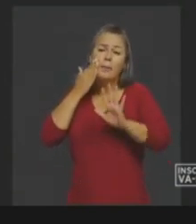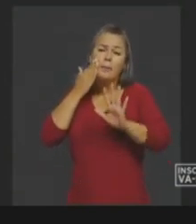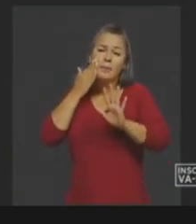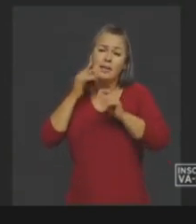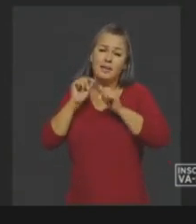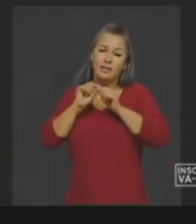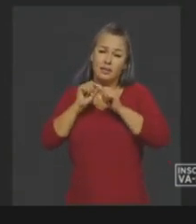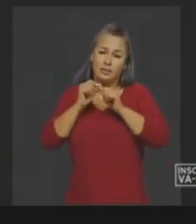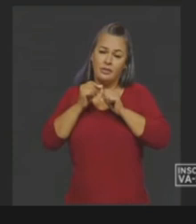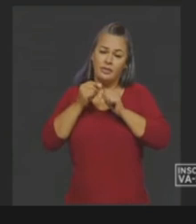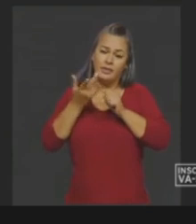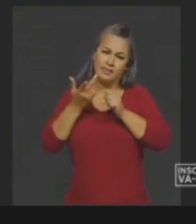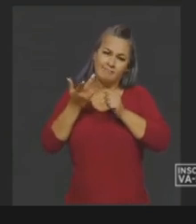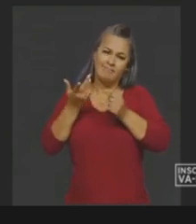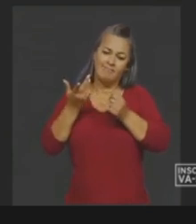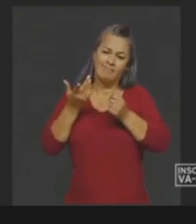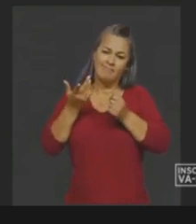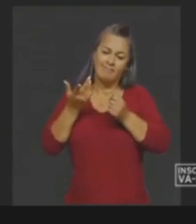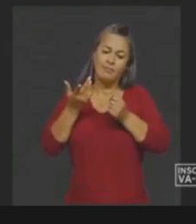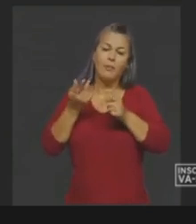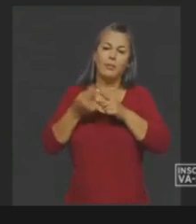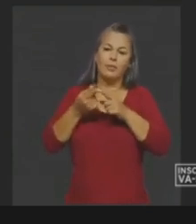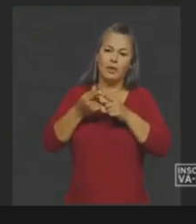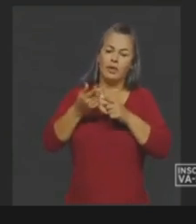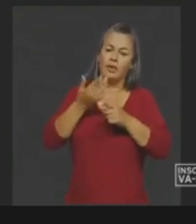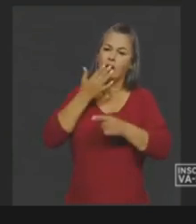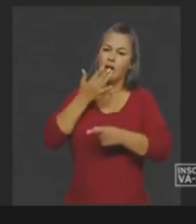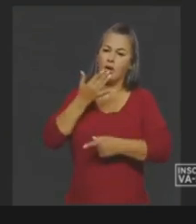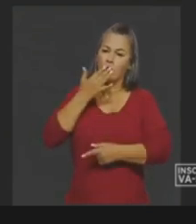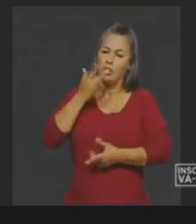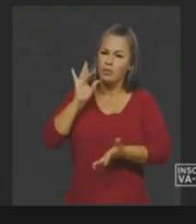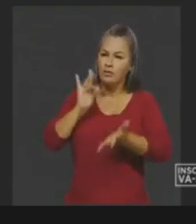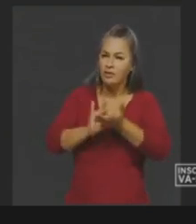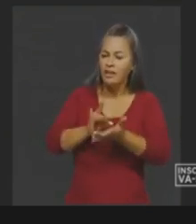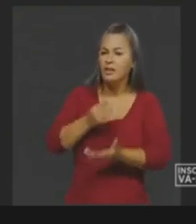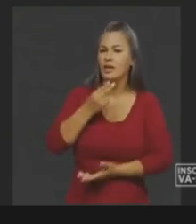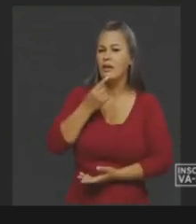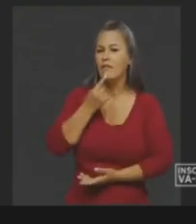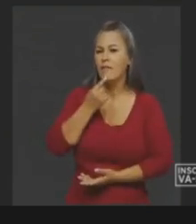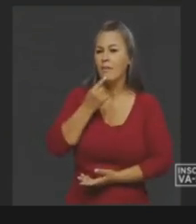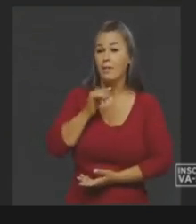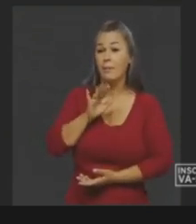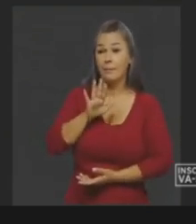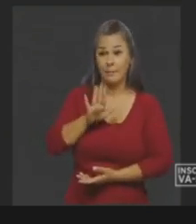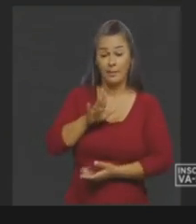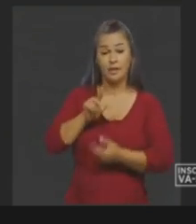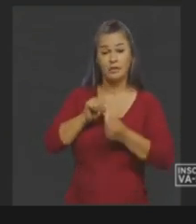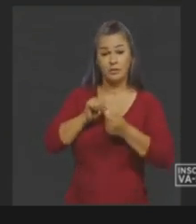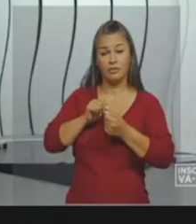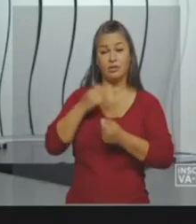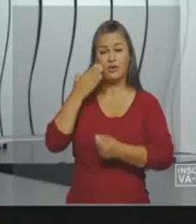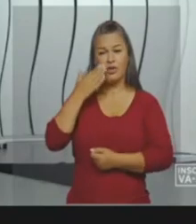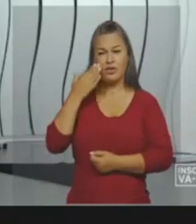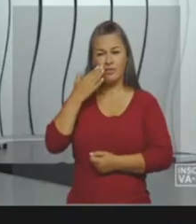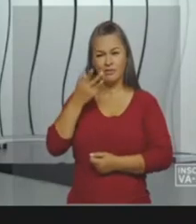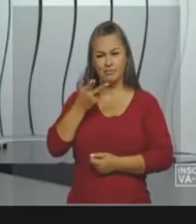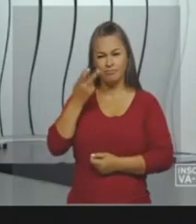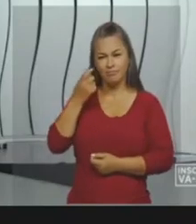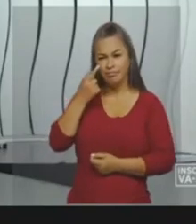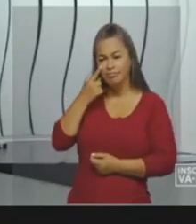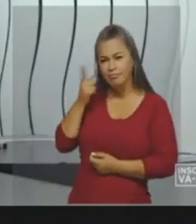uma nitidez melhor. E repare então que nessa primeira hemácia aqui, ó, deixa eu pegar aqui um pincelzinho para eu ir apontando para